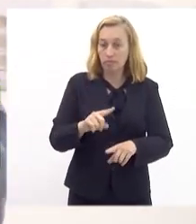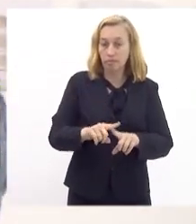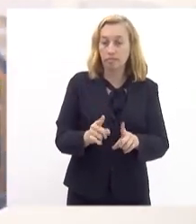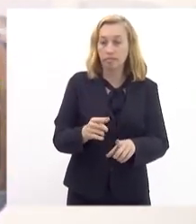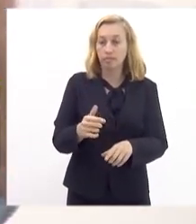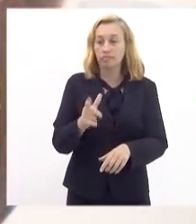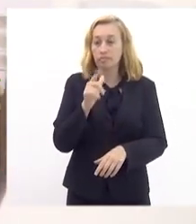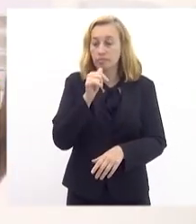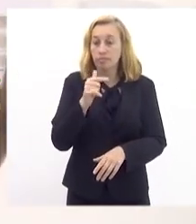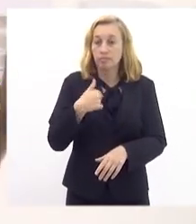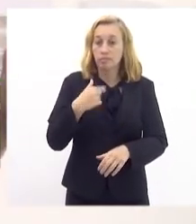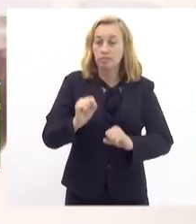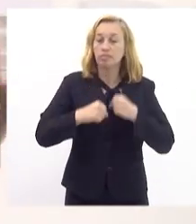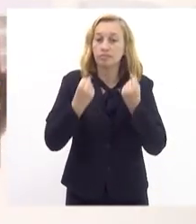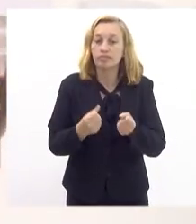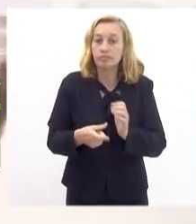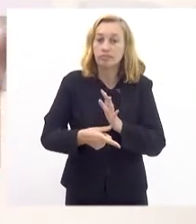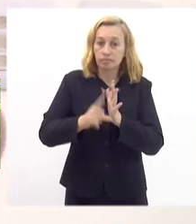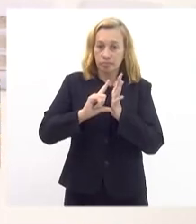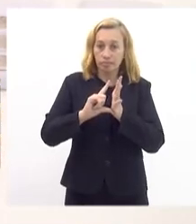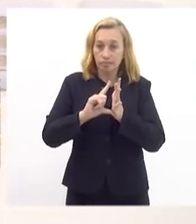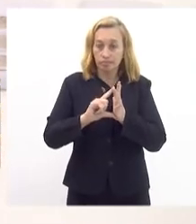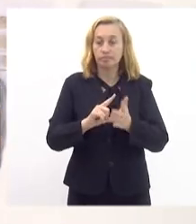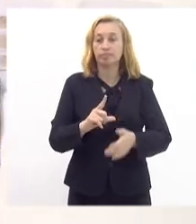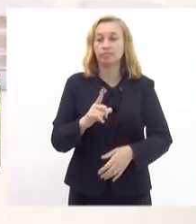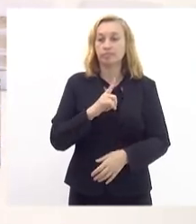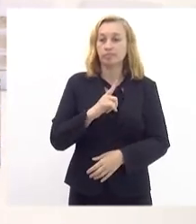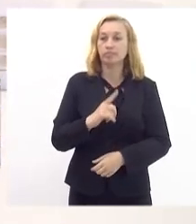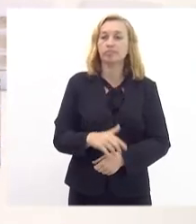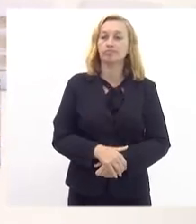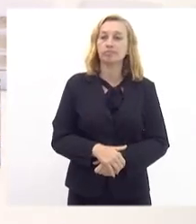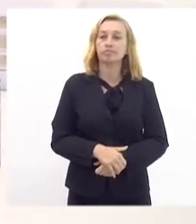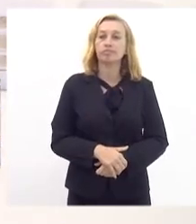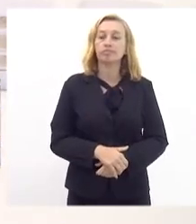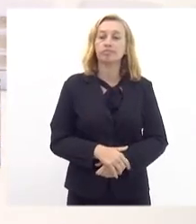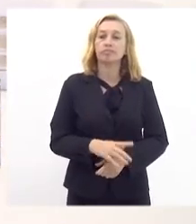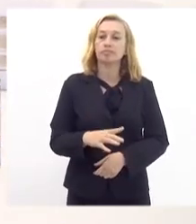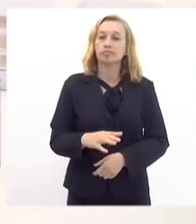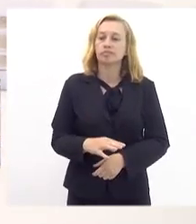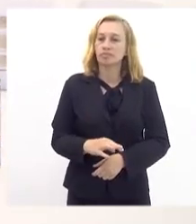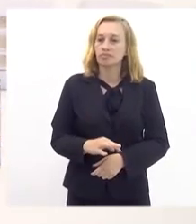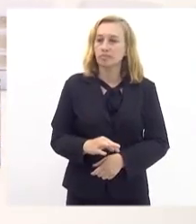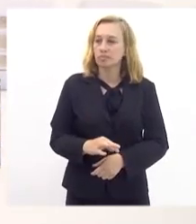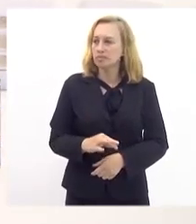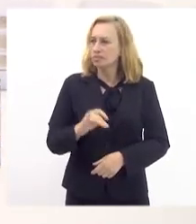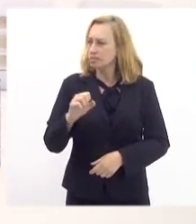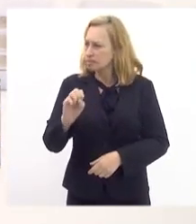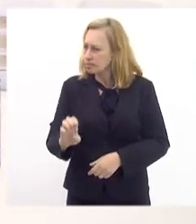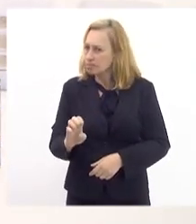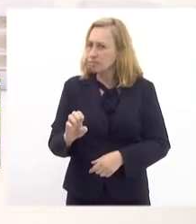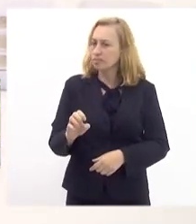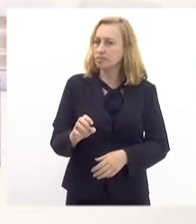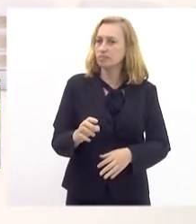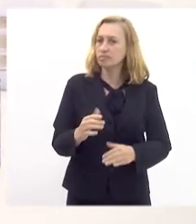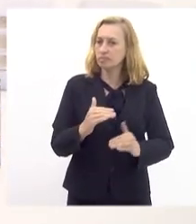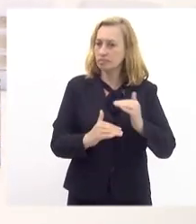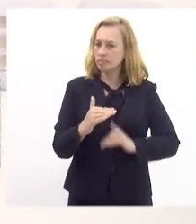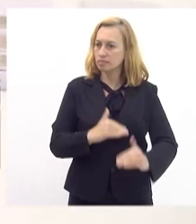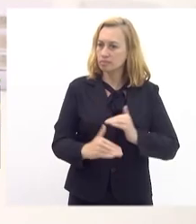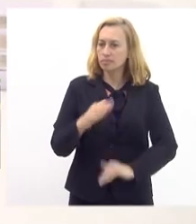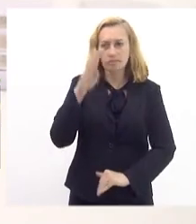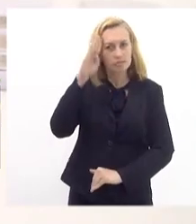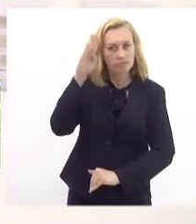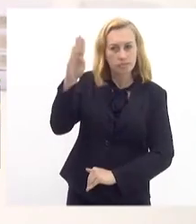questão de Ah entendi muito antes de ter independe com a tese que ela evitar porque o que degrada